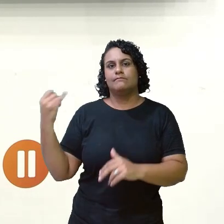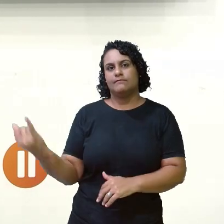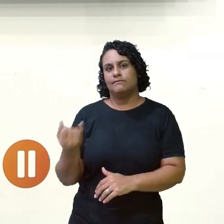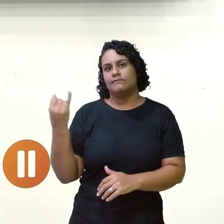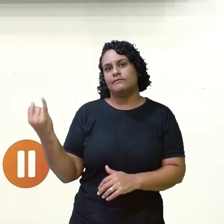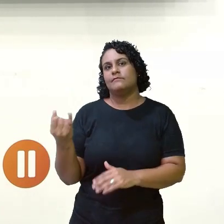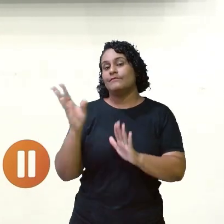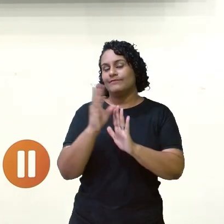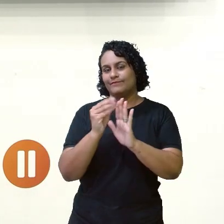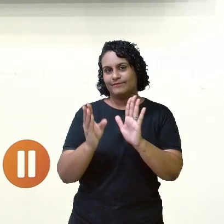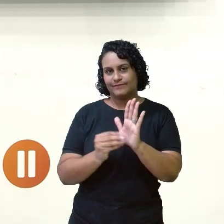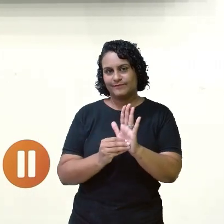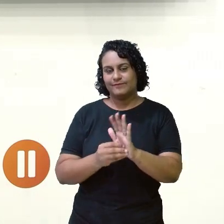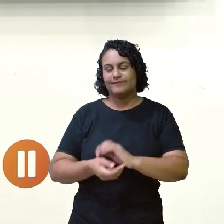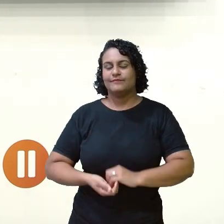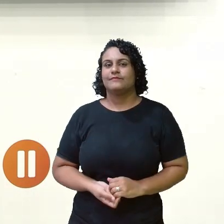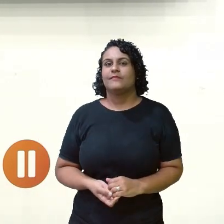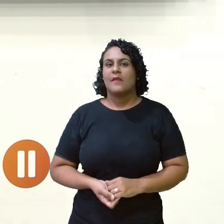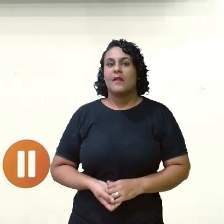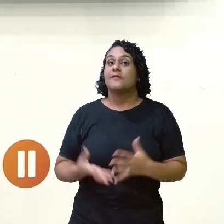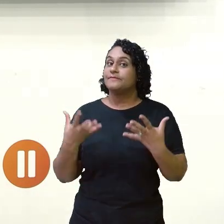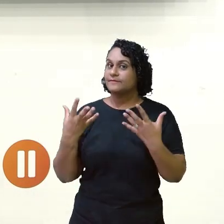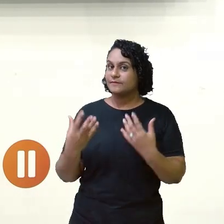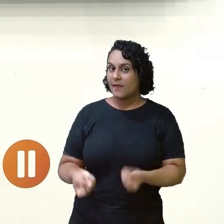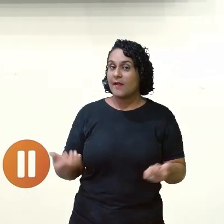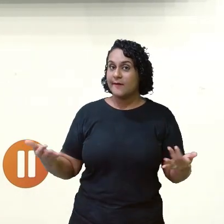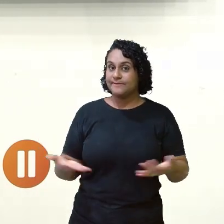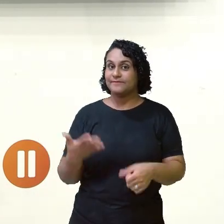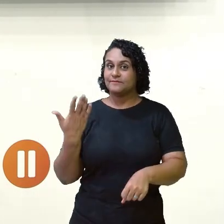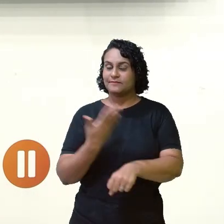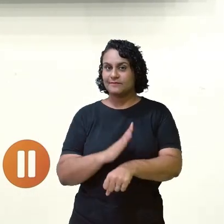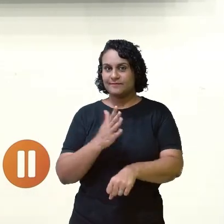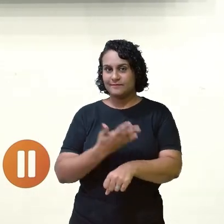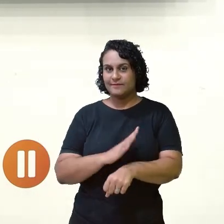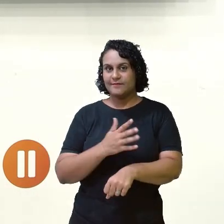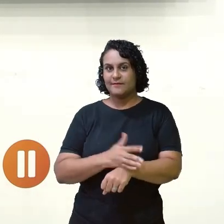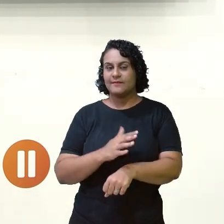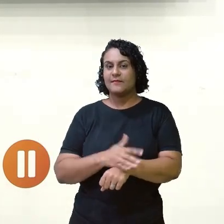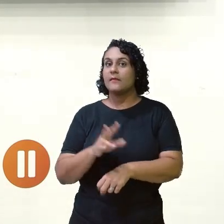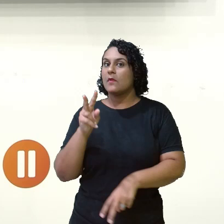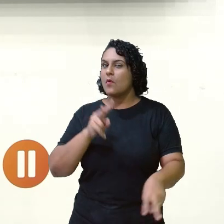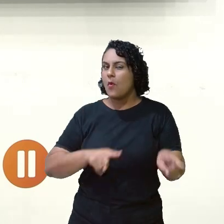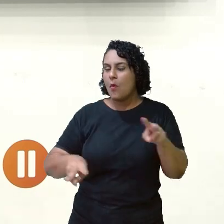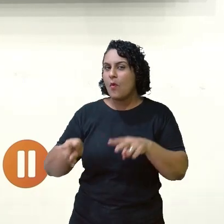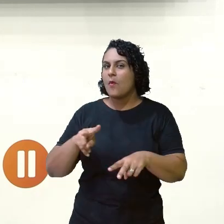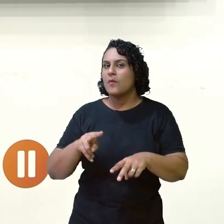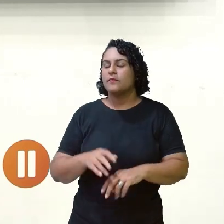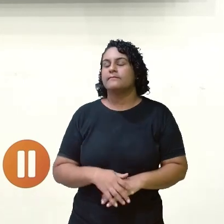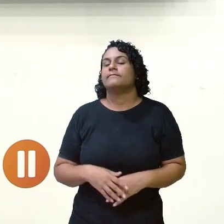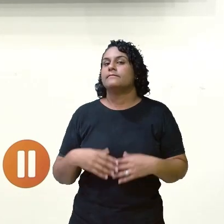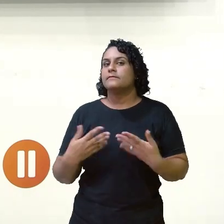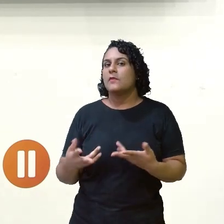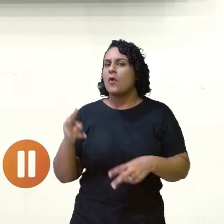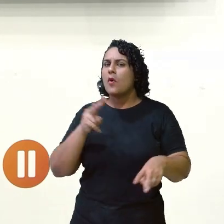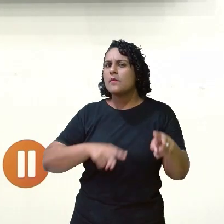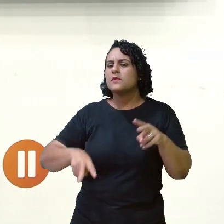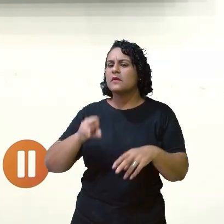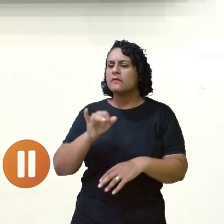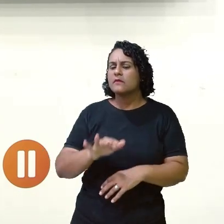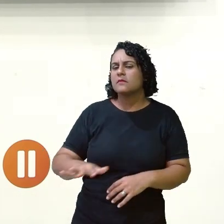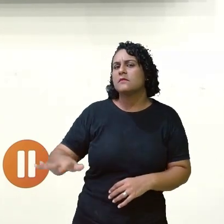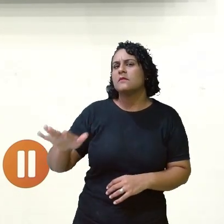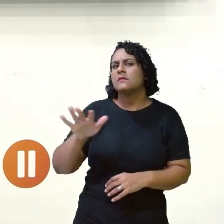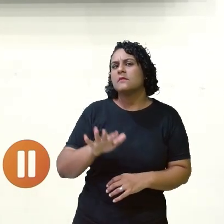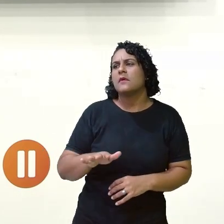esse conteúdo. Vamos agora exercitar. Observem aí. Observando as